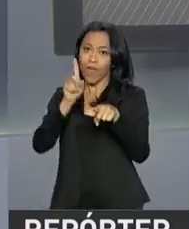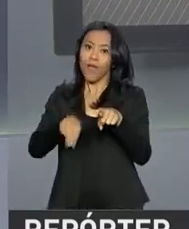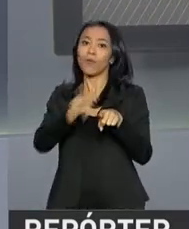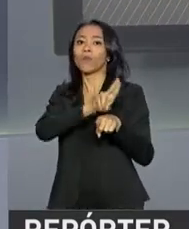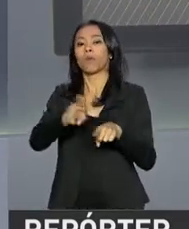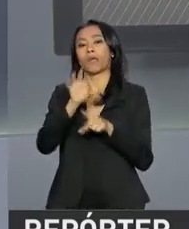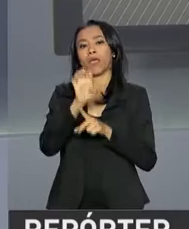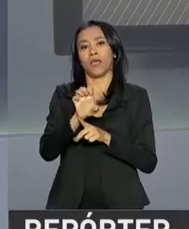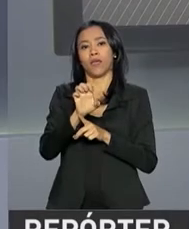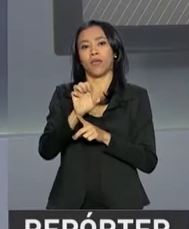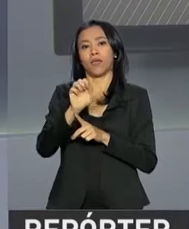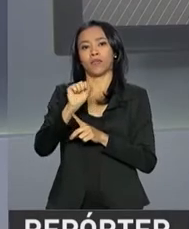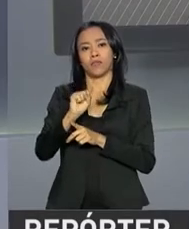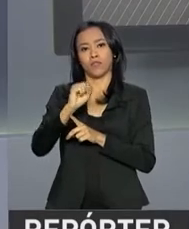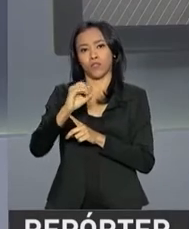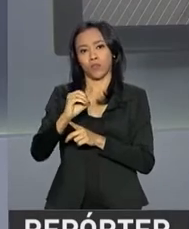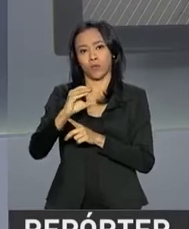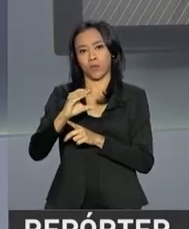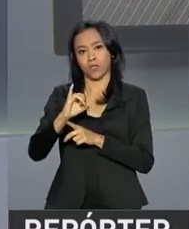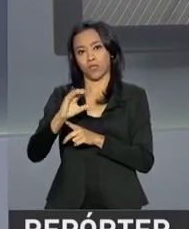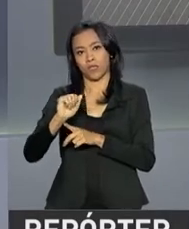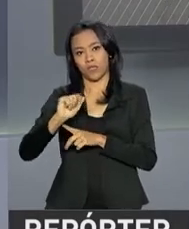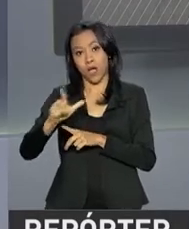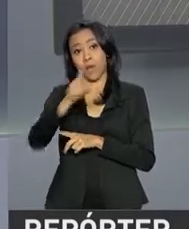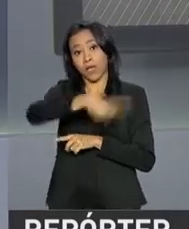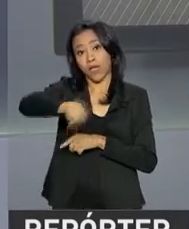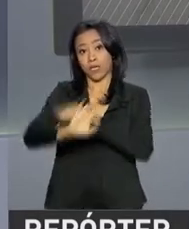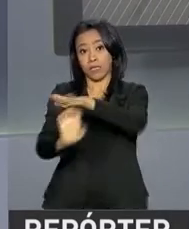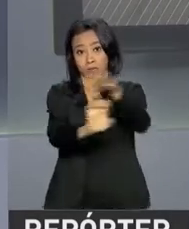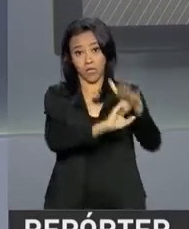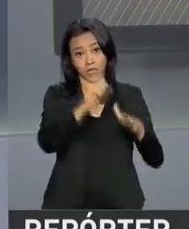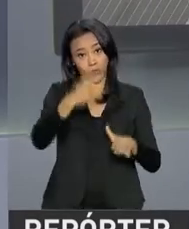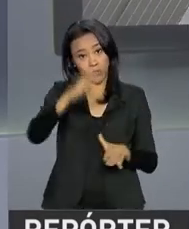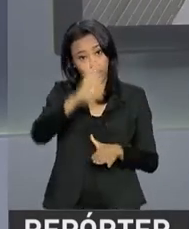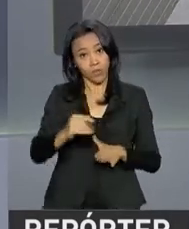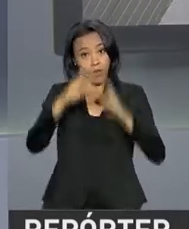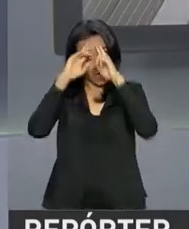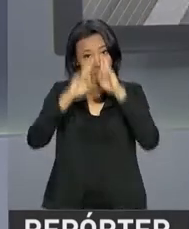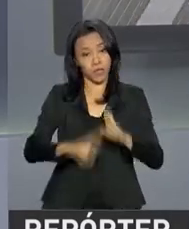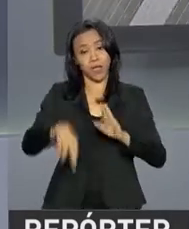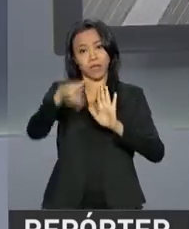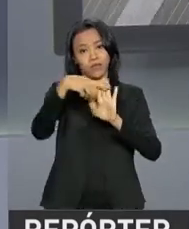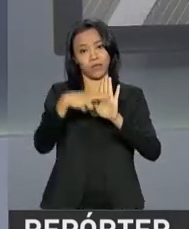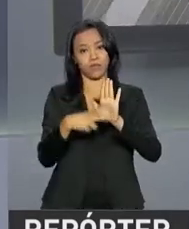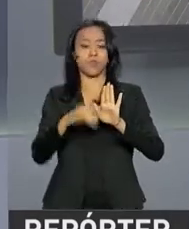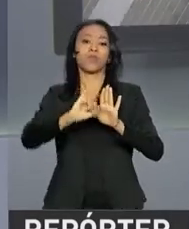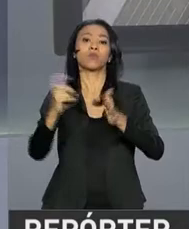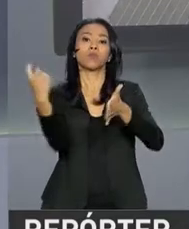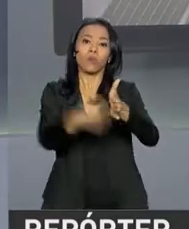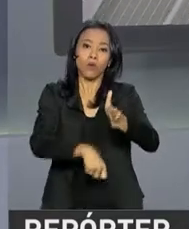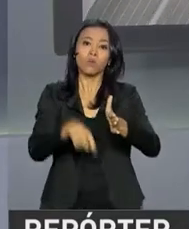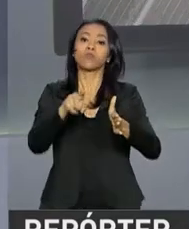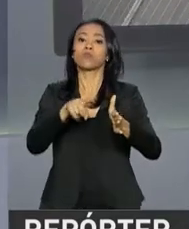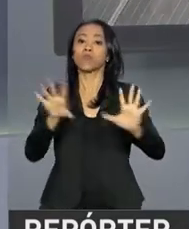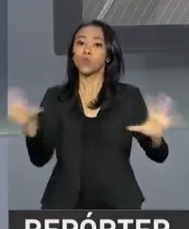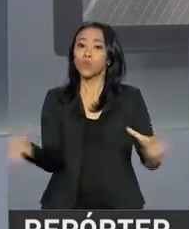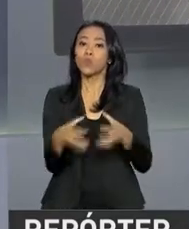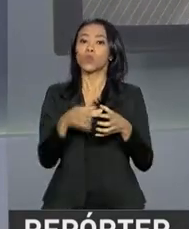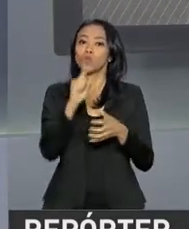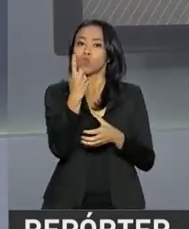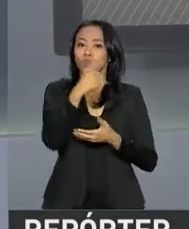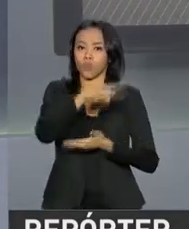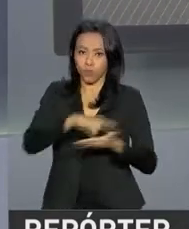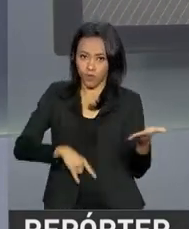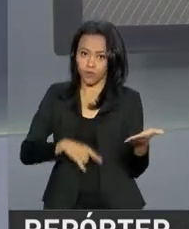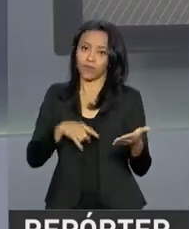todas as empresas brasileiras possam cumprir as obrigações fiscais trabalhistas e previdenciárias de forma unificada e assim